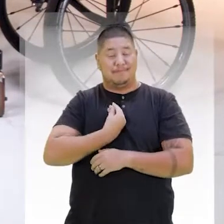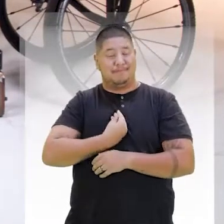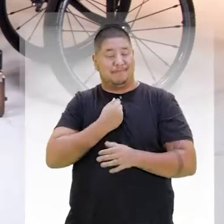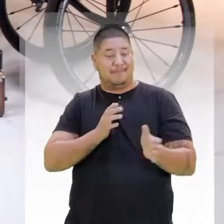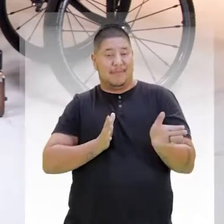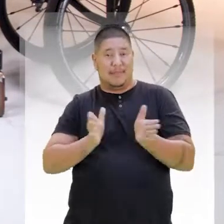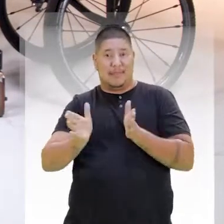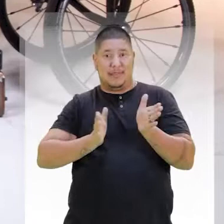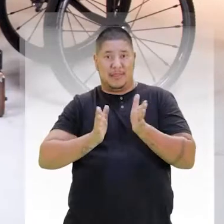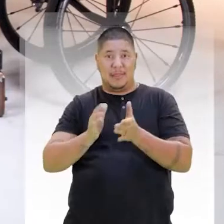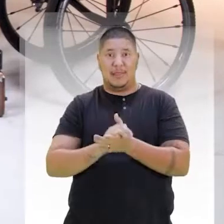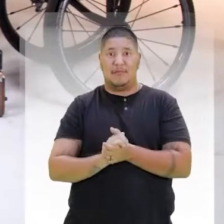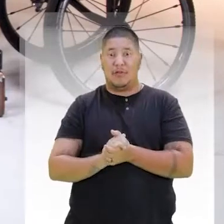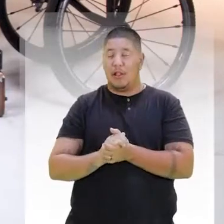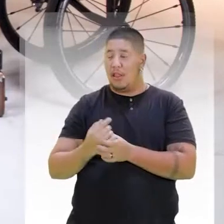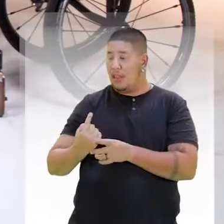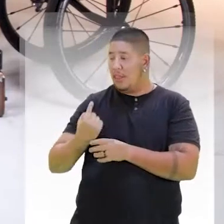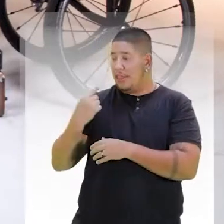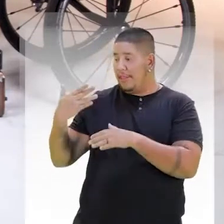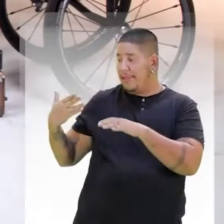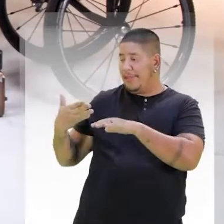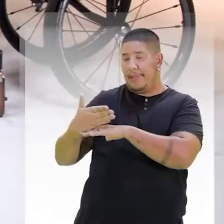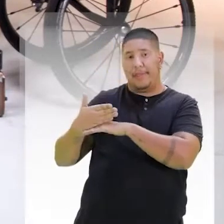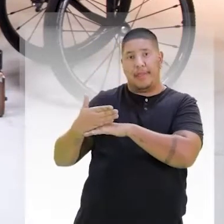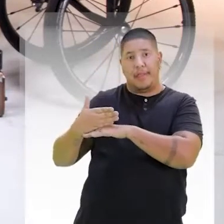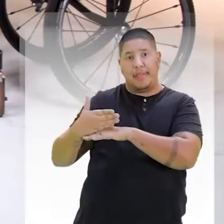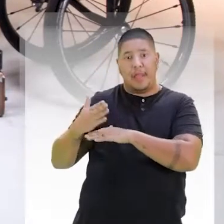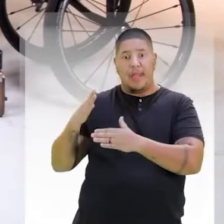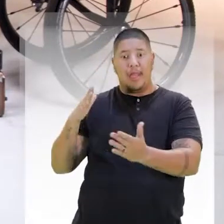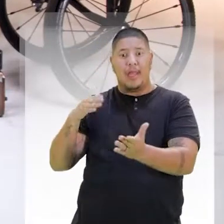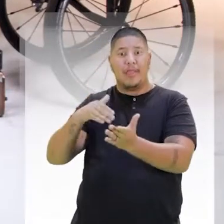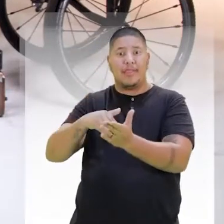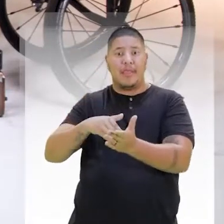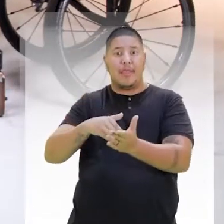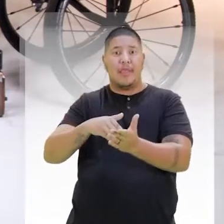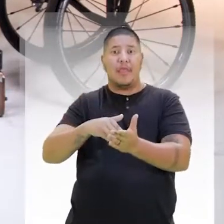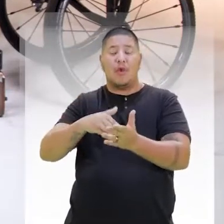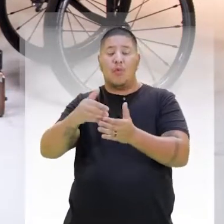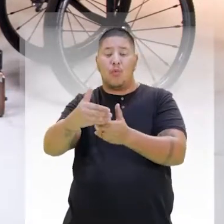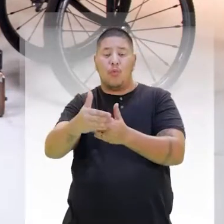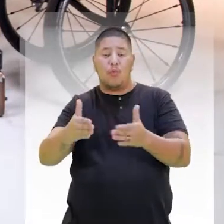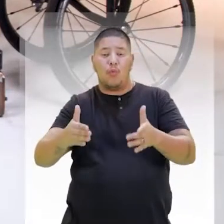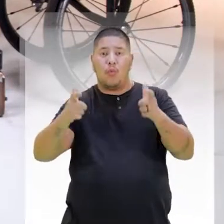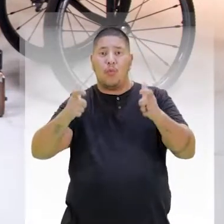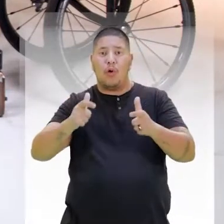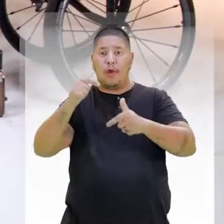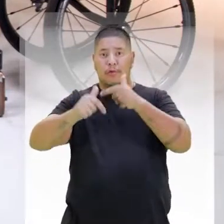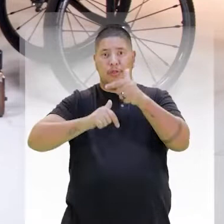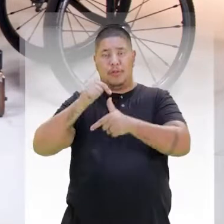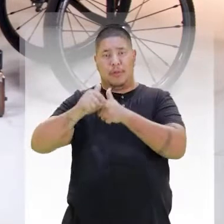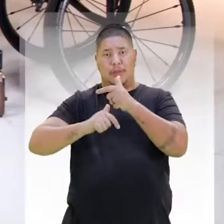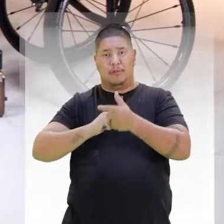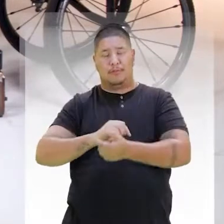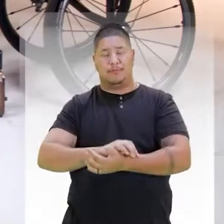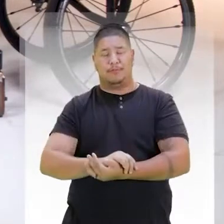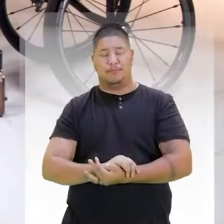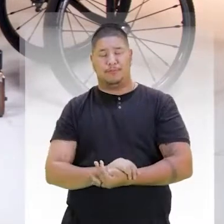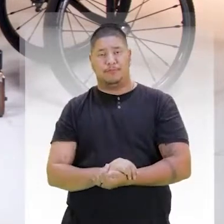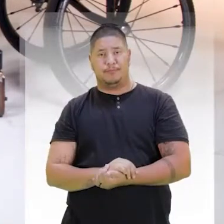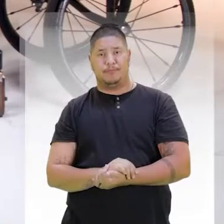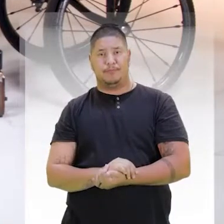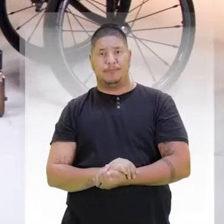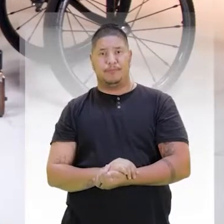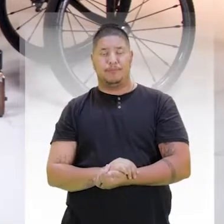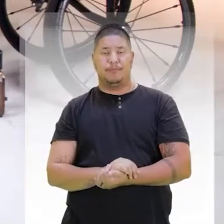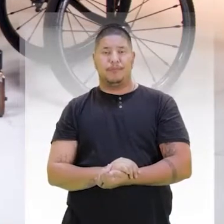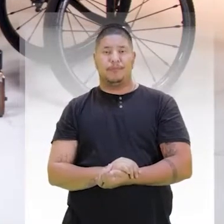acessível, desde a porta de entrada da empresa até esse local, esse ambiente de trabalho